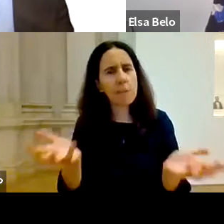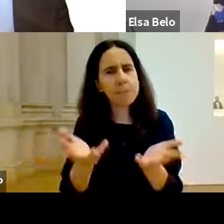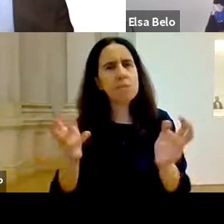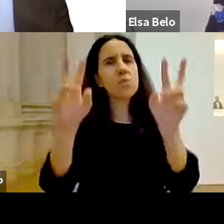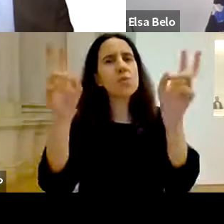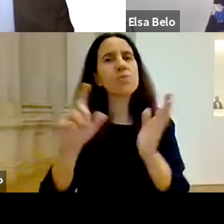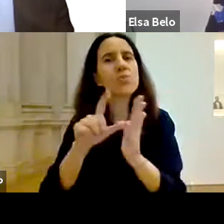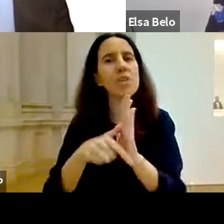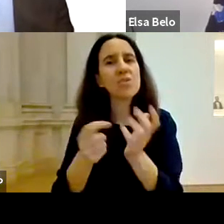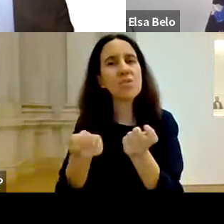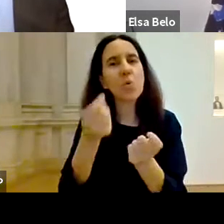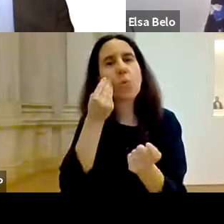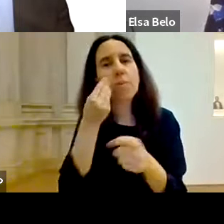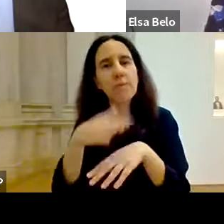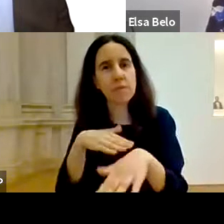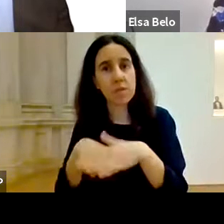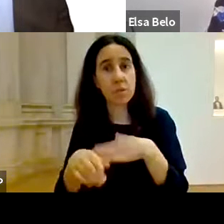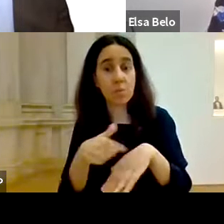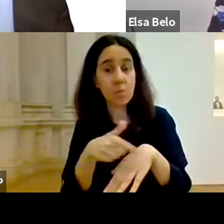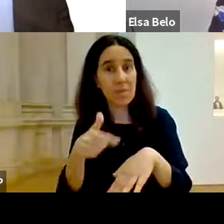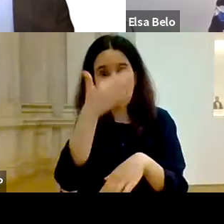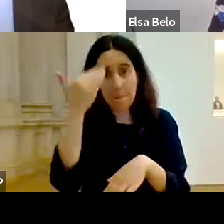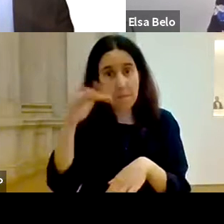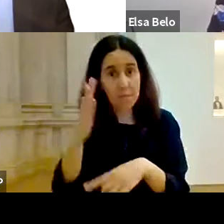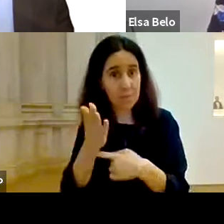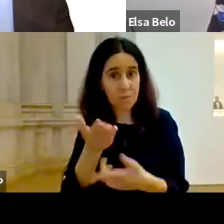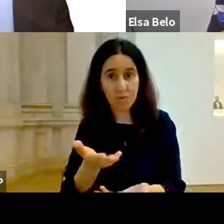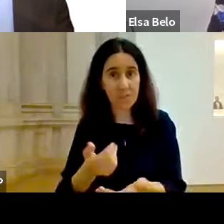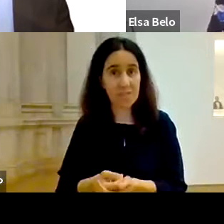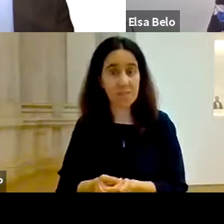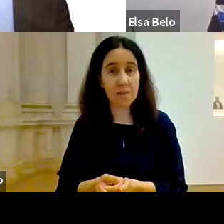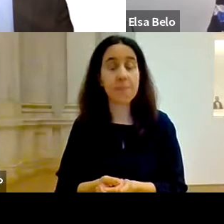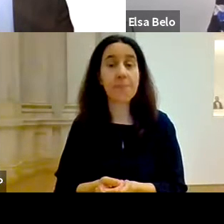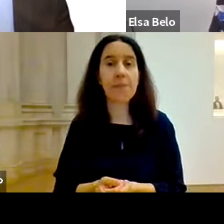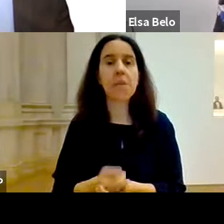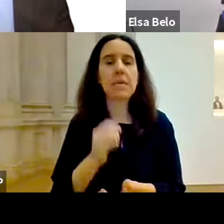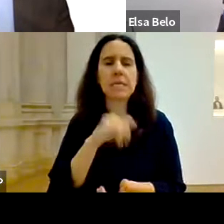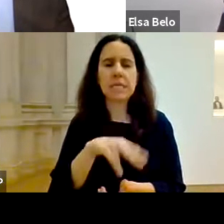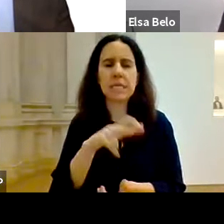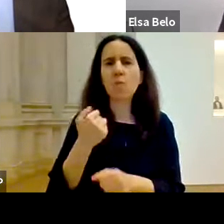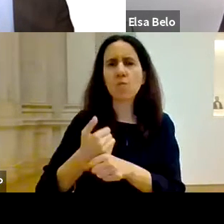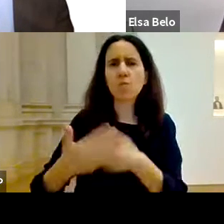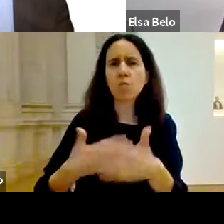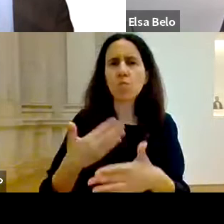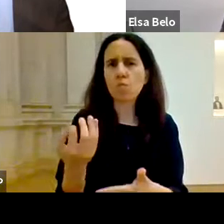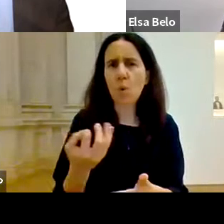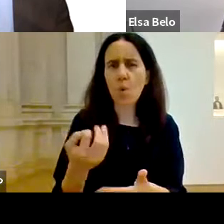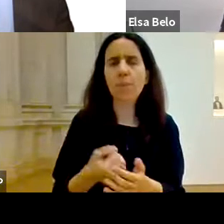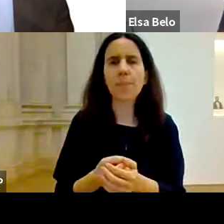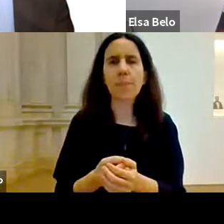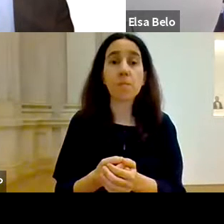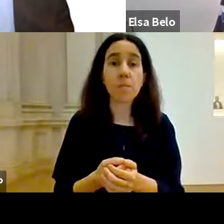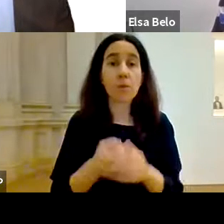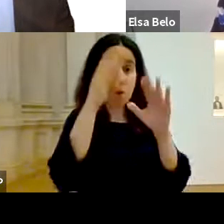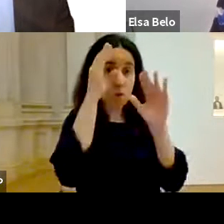projetos e sobre como fazê-lo em momentos mais difíceis como este. O trabalho que o INA tem feito de formação